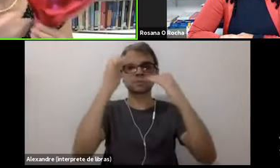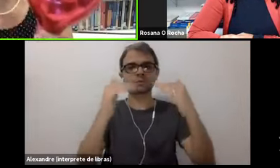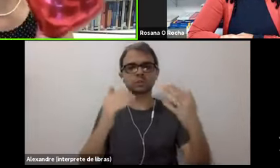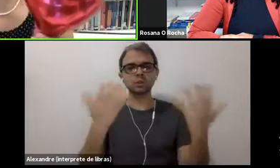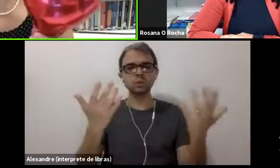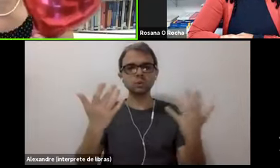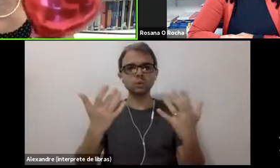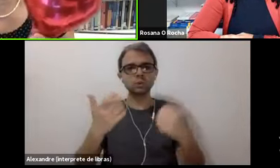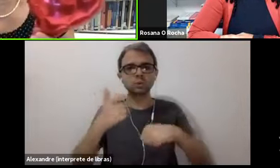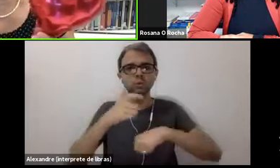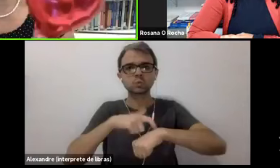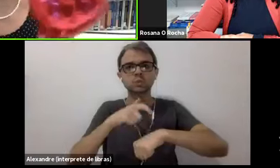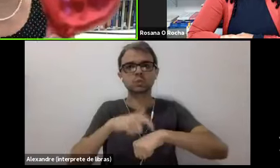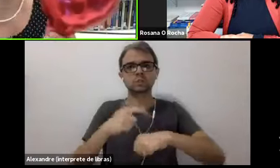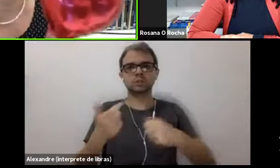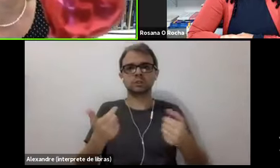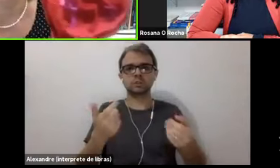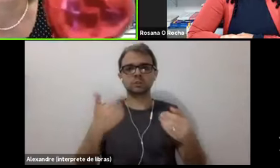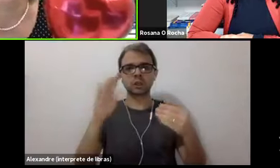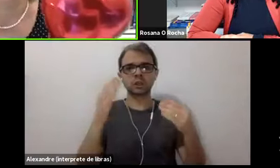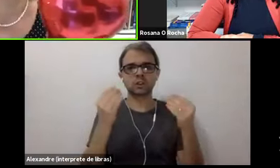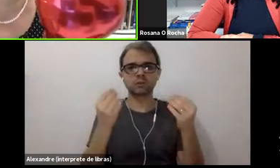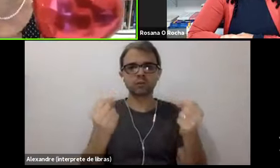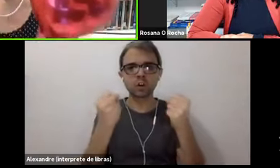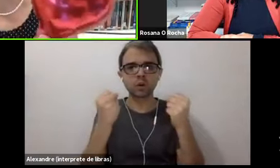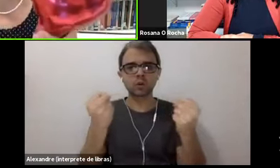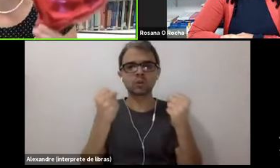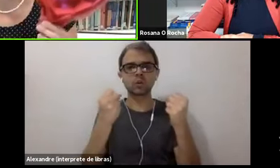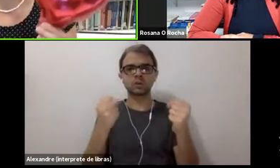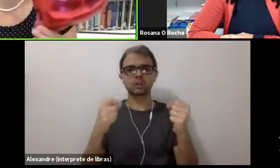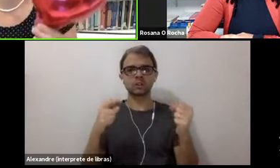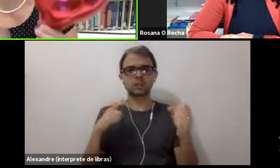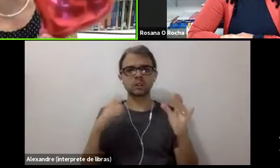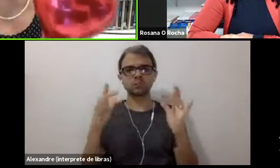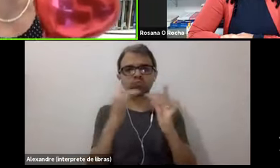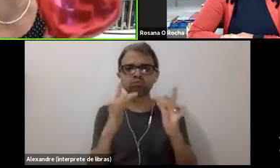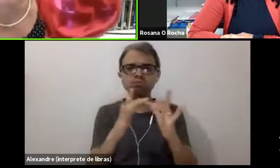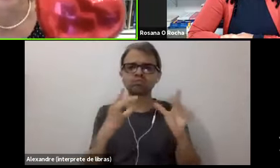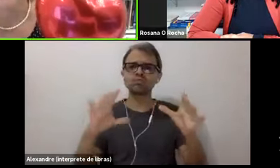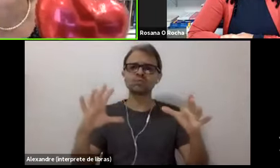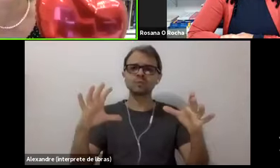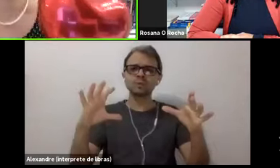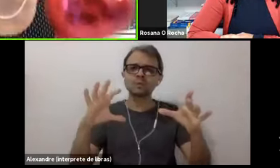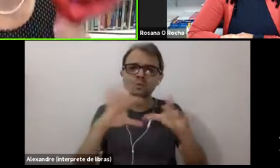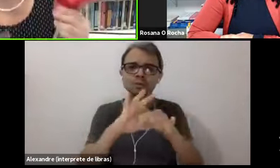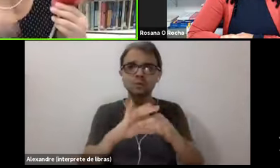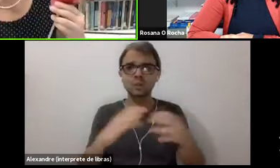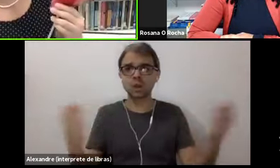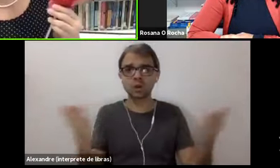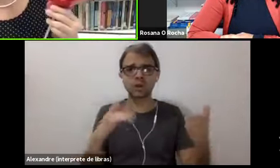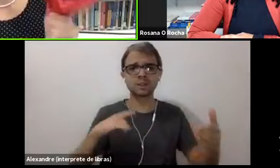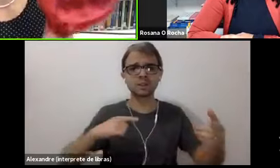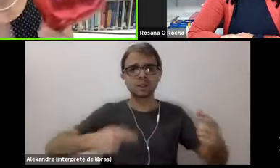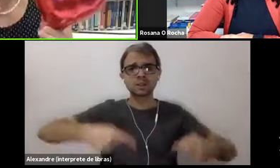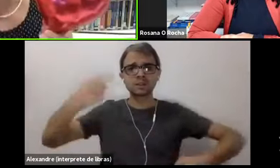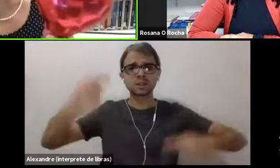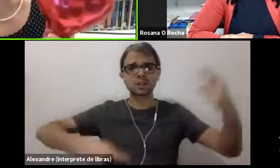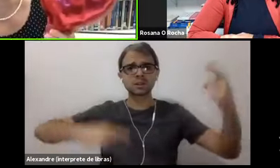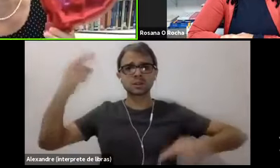de relação e conexão. São eles que têm debatido incansavelmente a questão